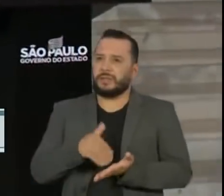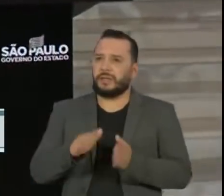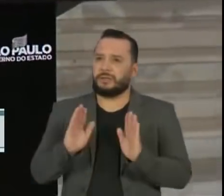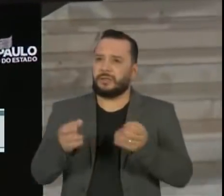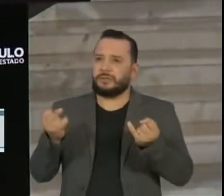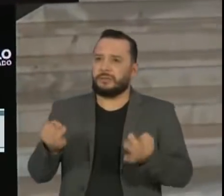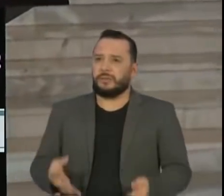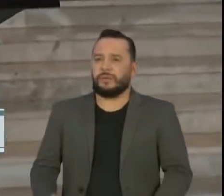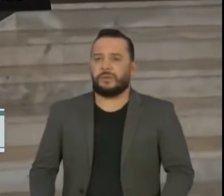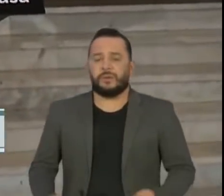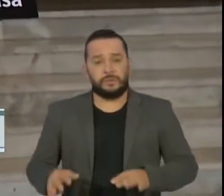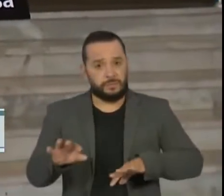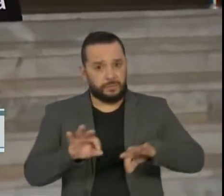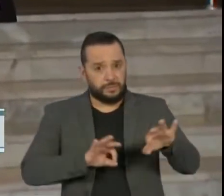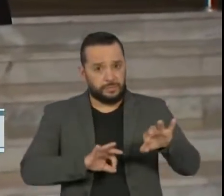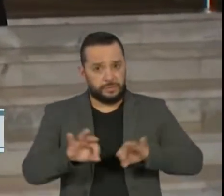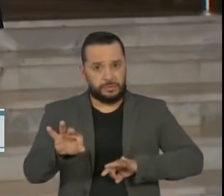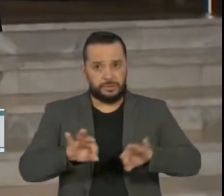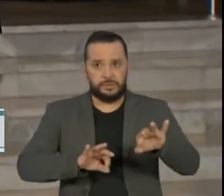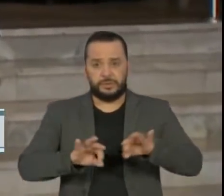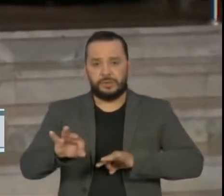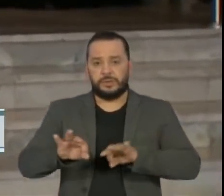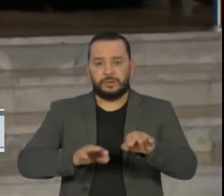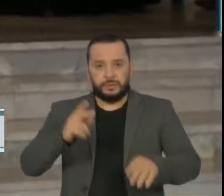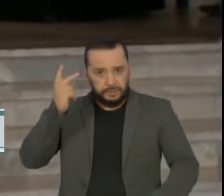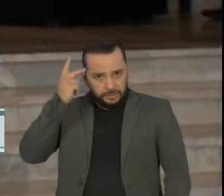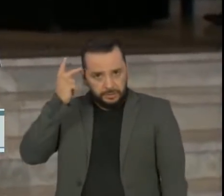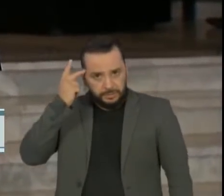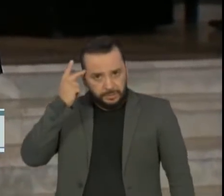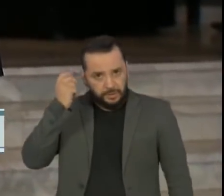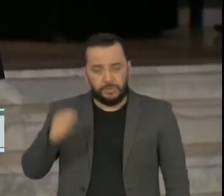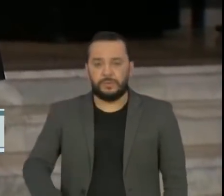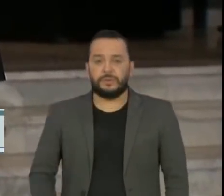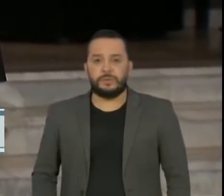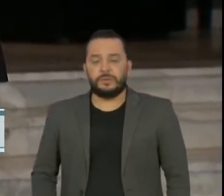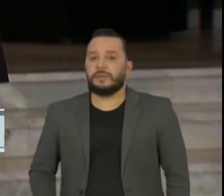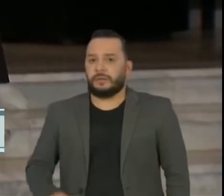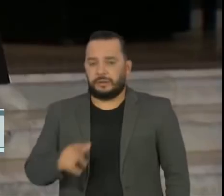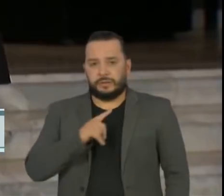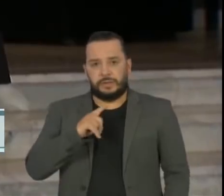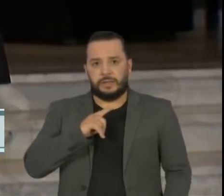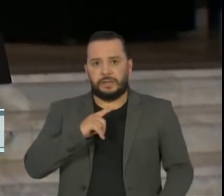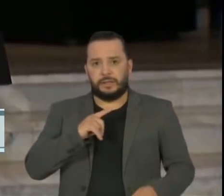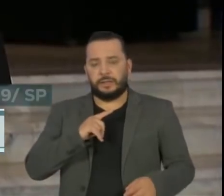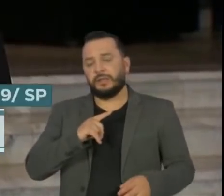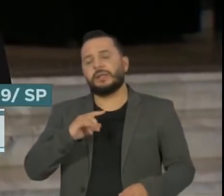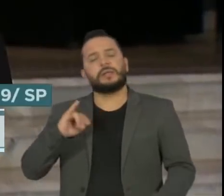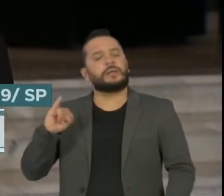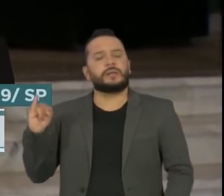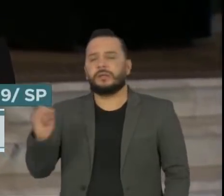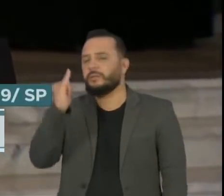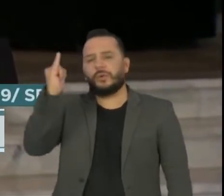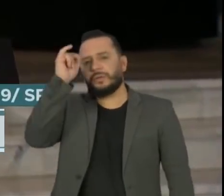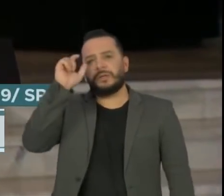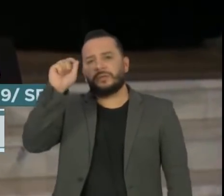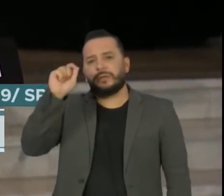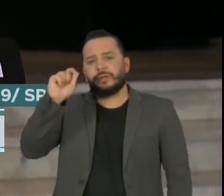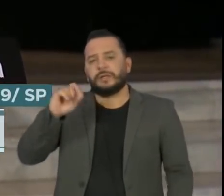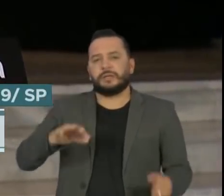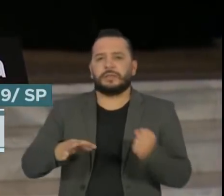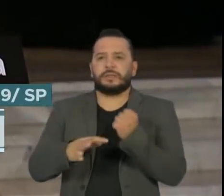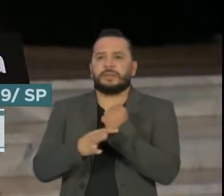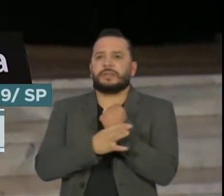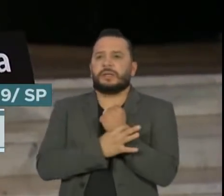O Plano São Paulo, ele é sustentado num item extremamente importante, que é o da